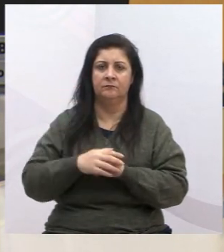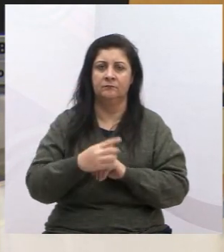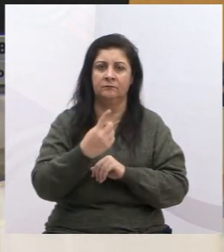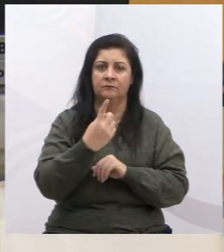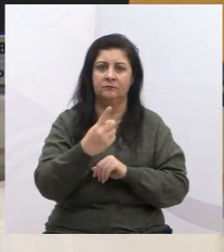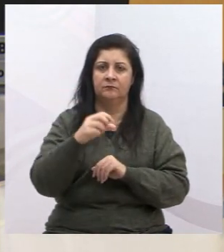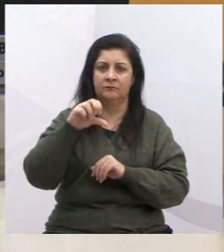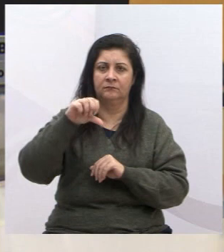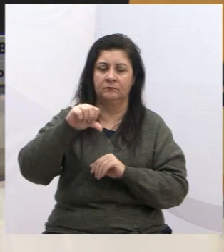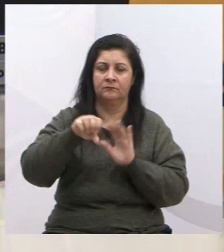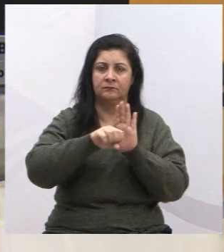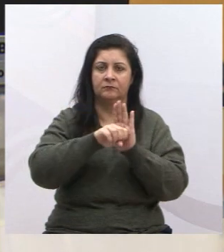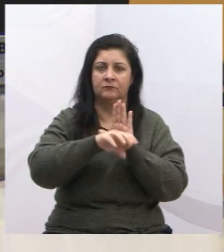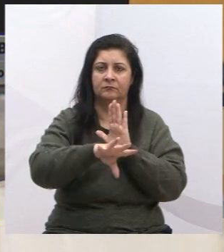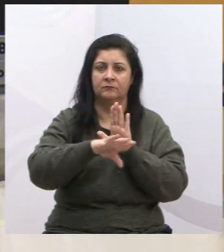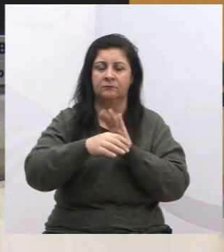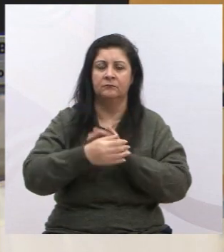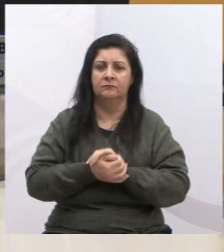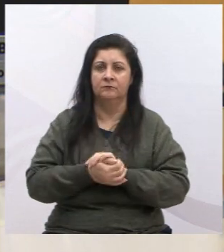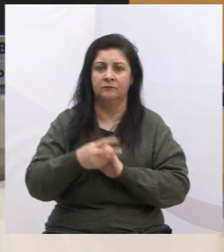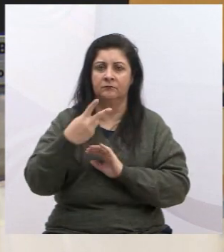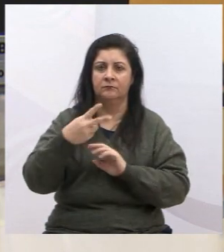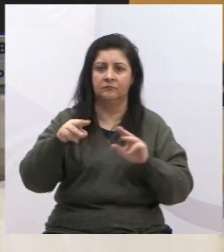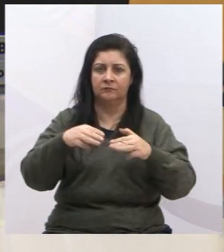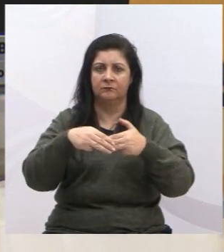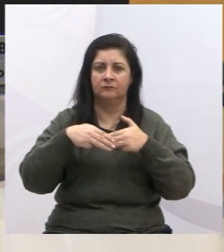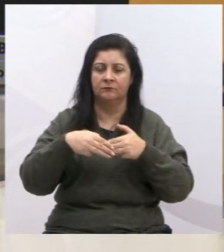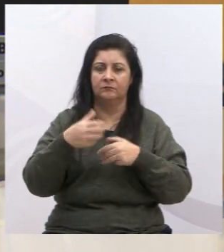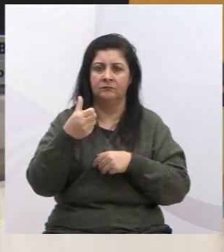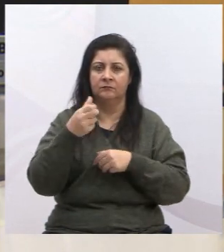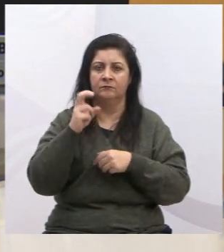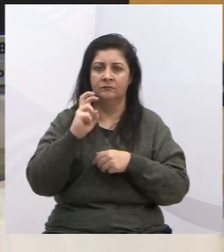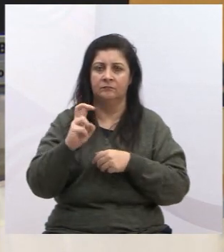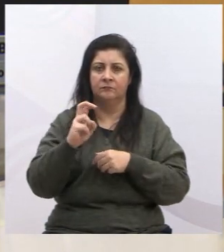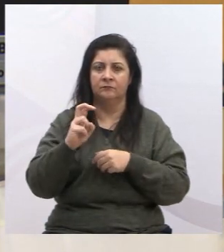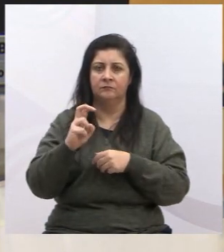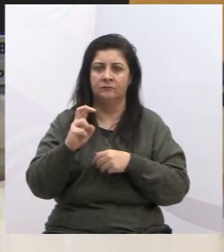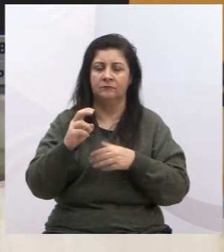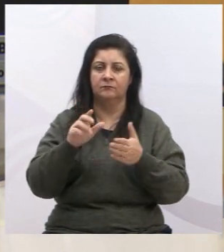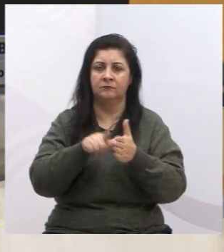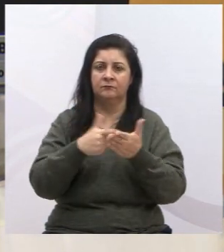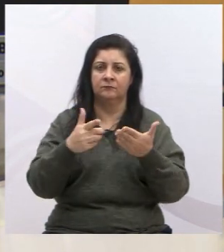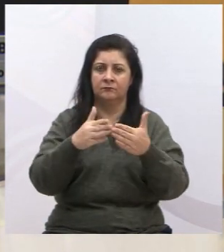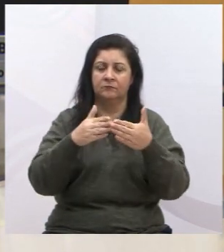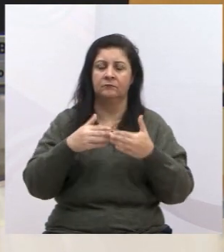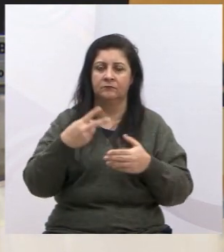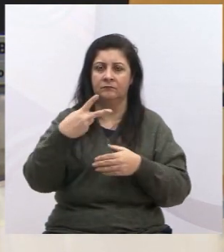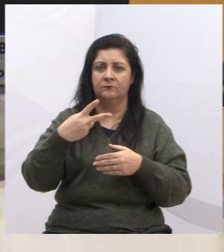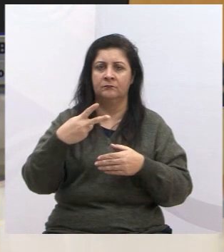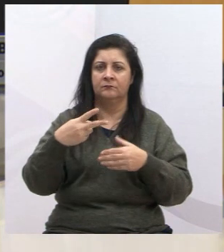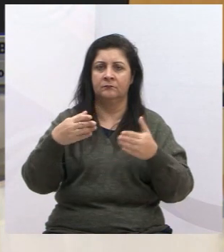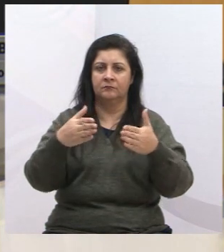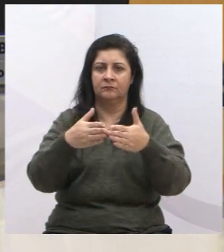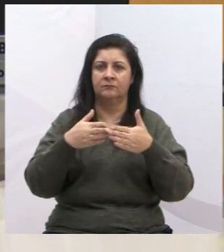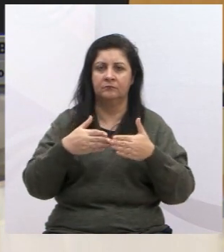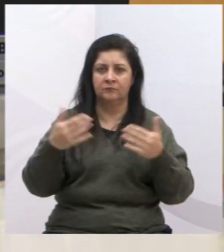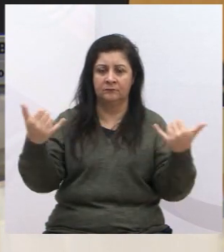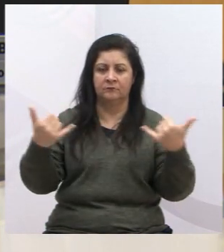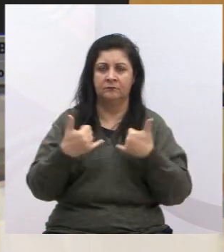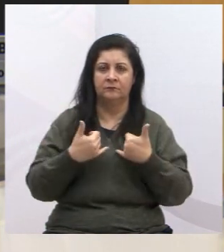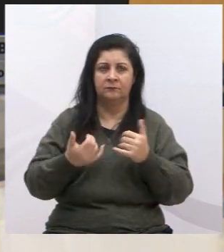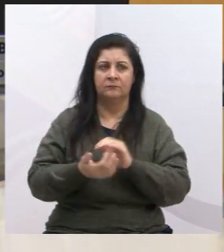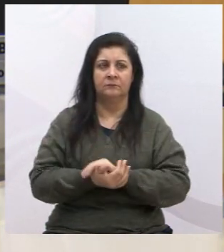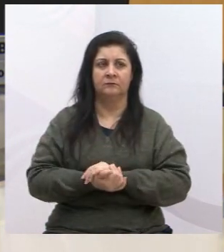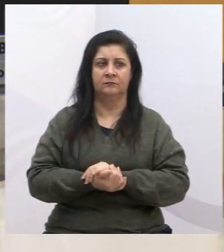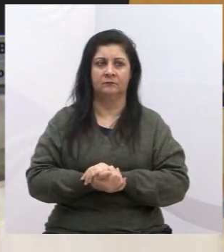19 indicações, 2 moções, 5 requerimentos e 2 pedidos de informações.